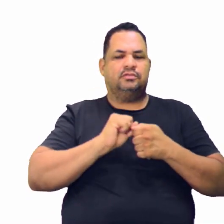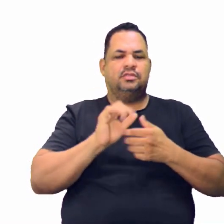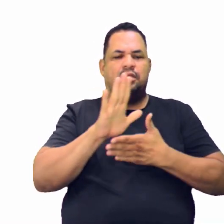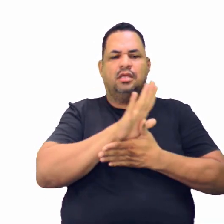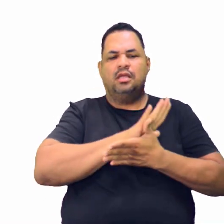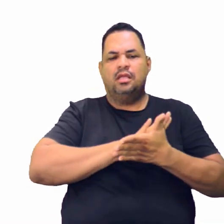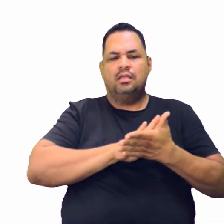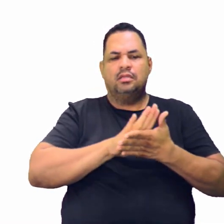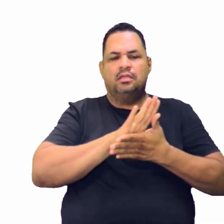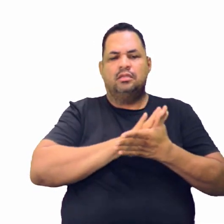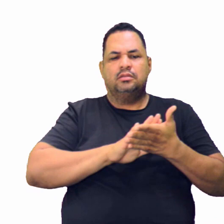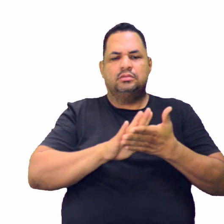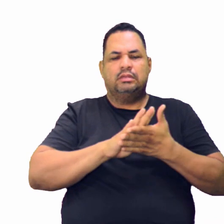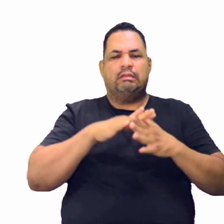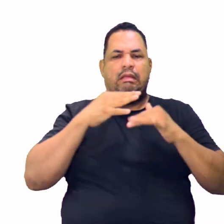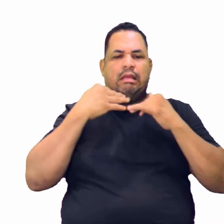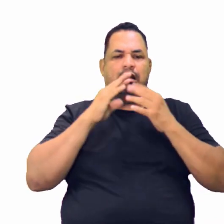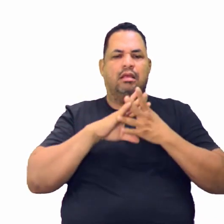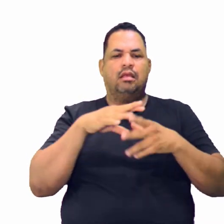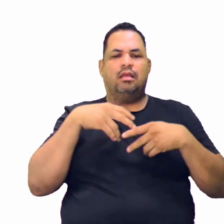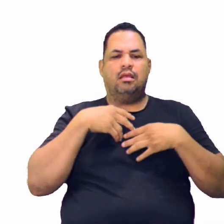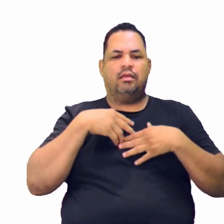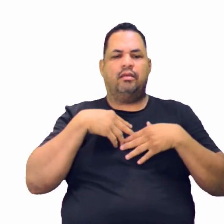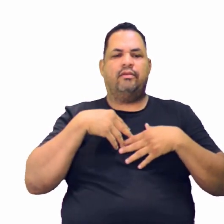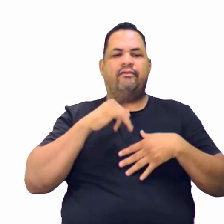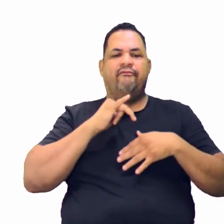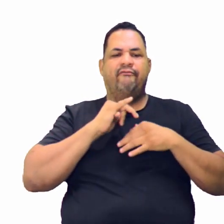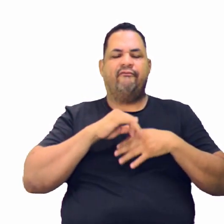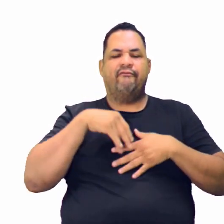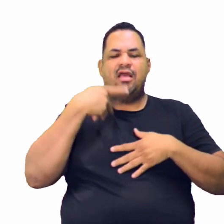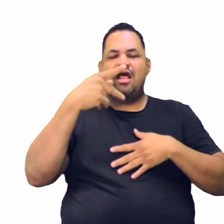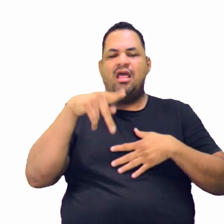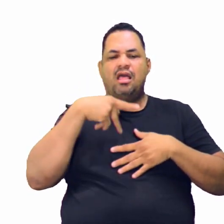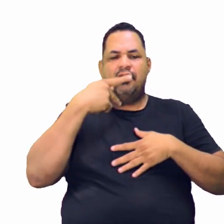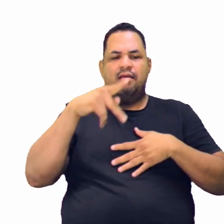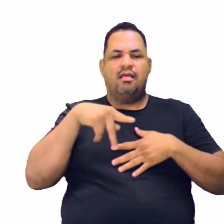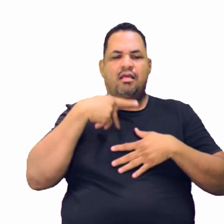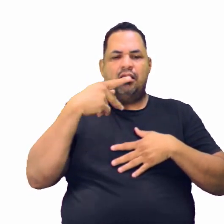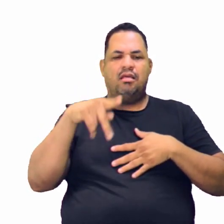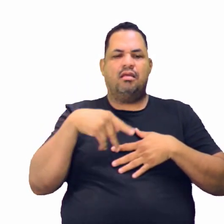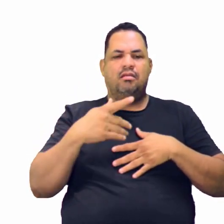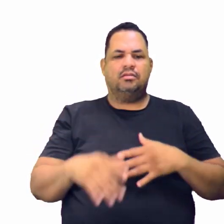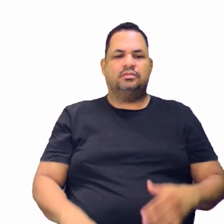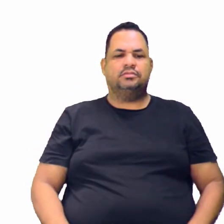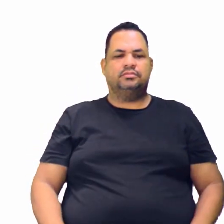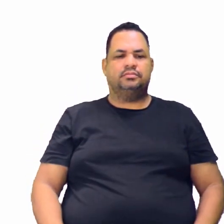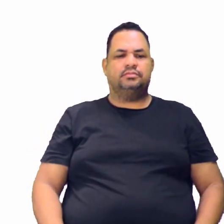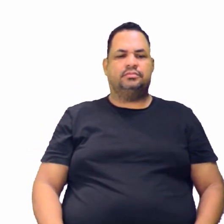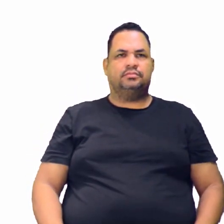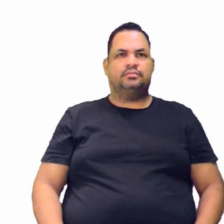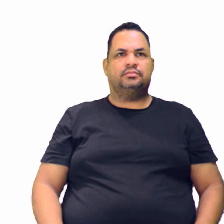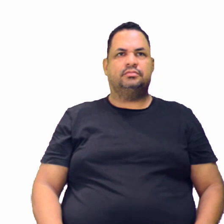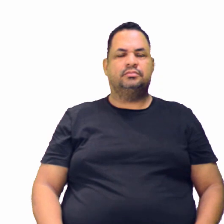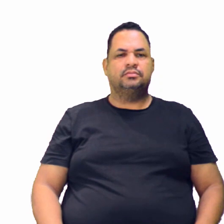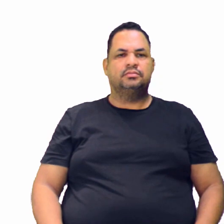alguma, senão reclamar. Não fazia coisa alguma a não